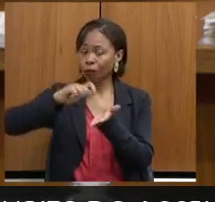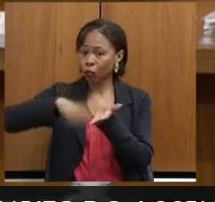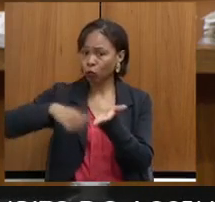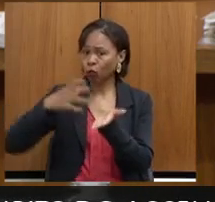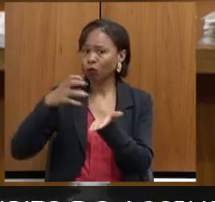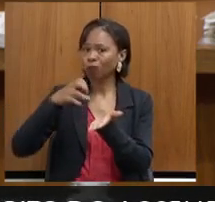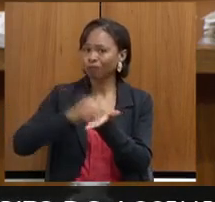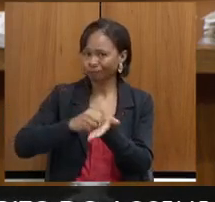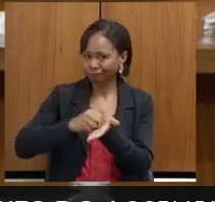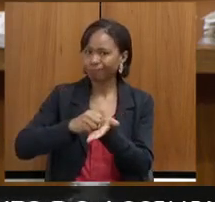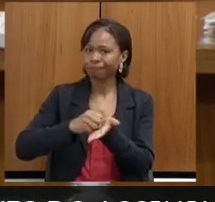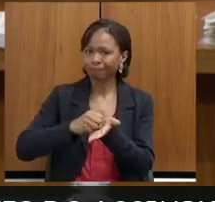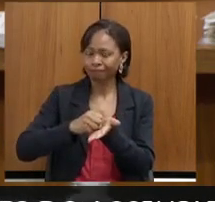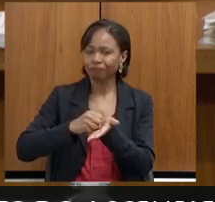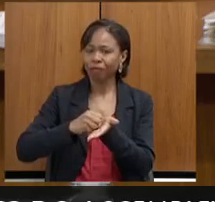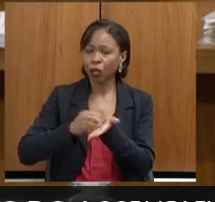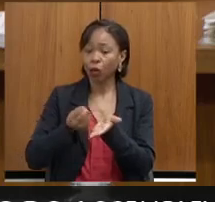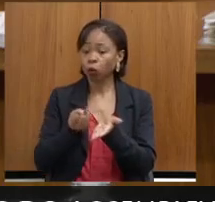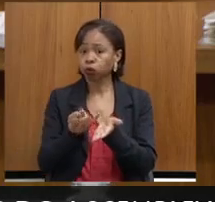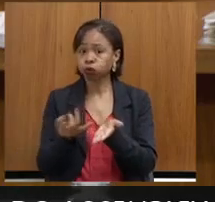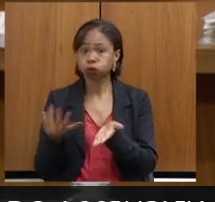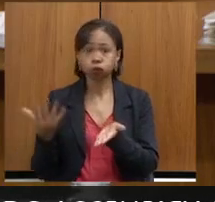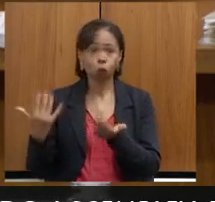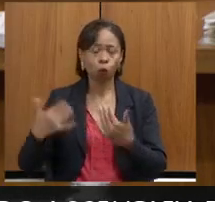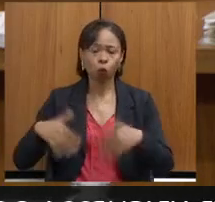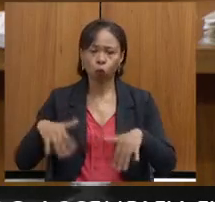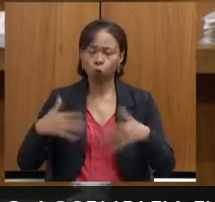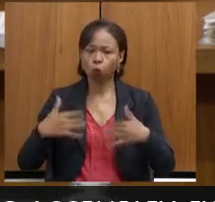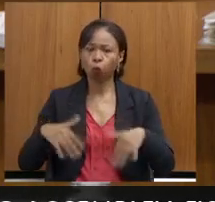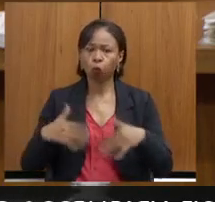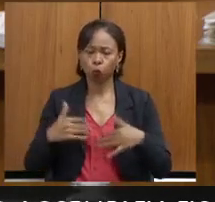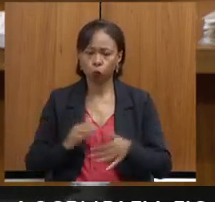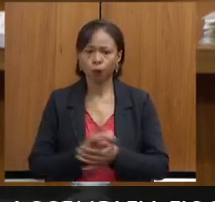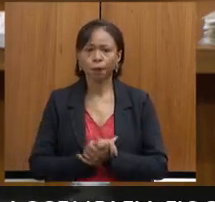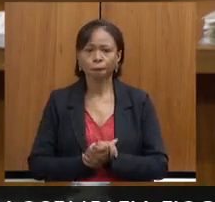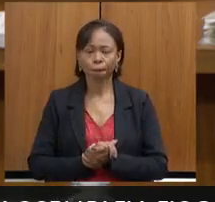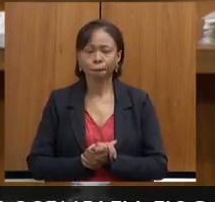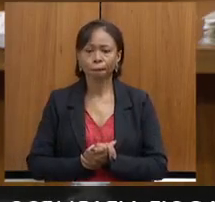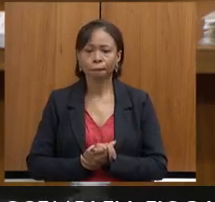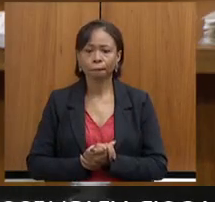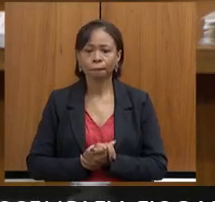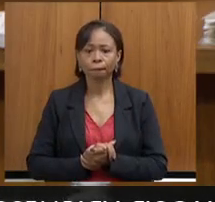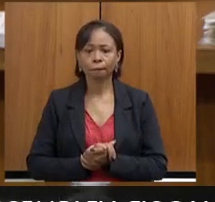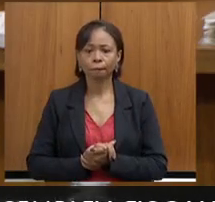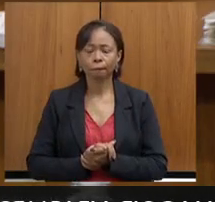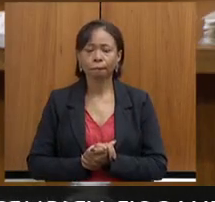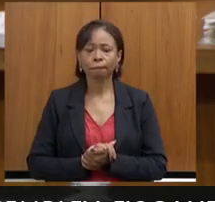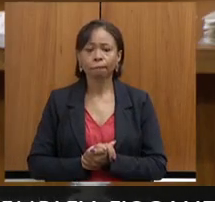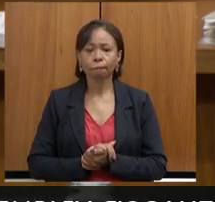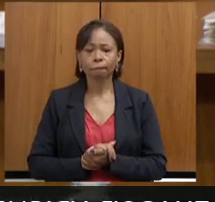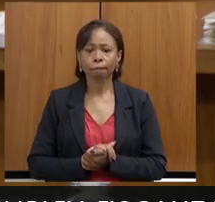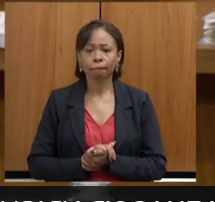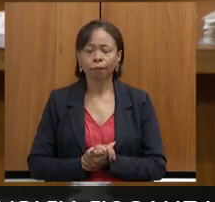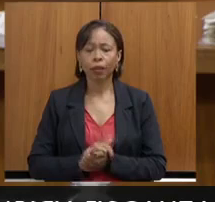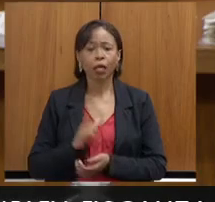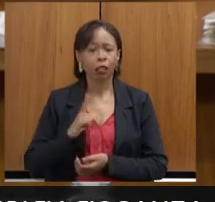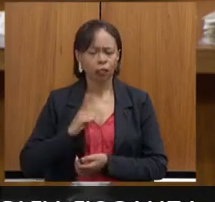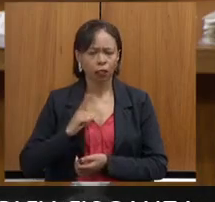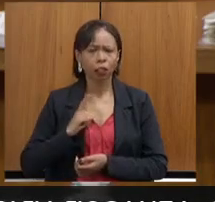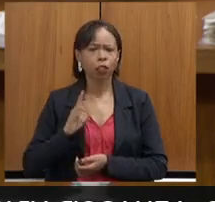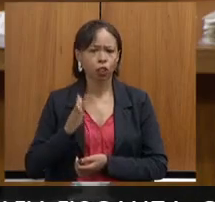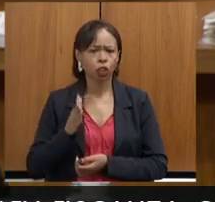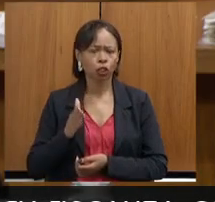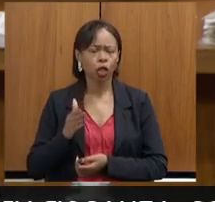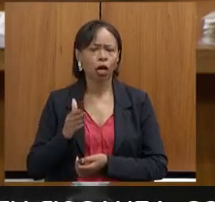o volume bastante expressivo e já está em